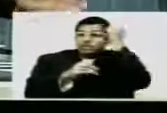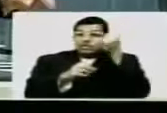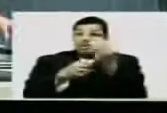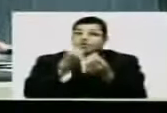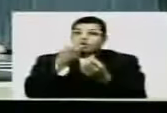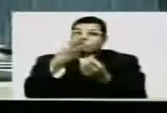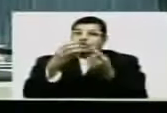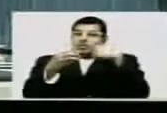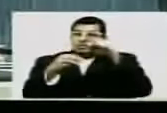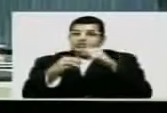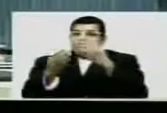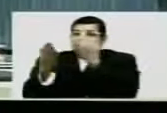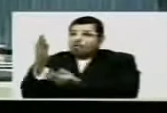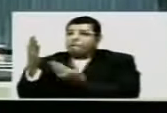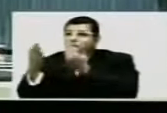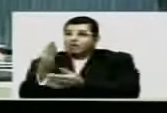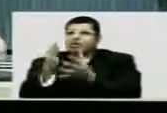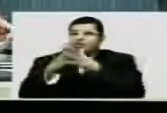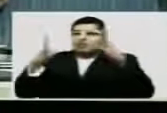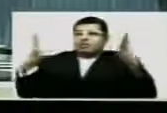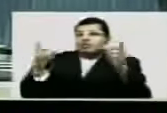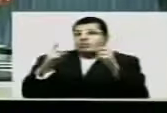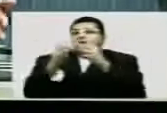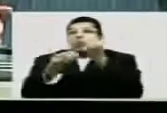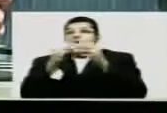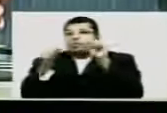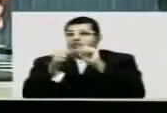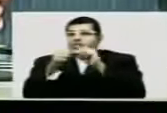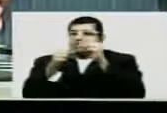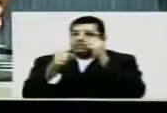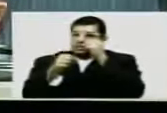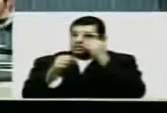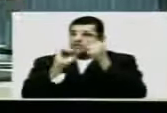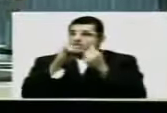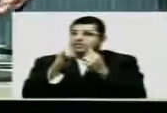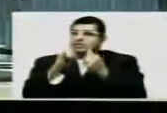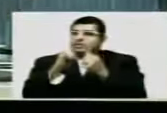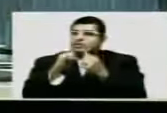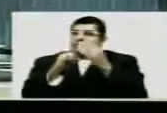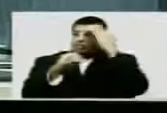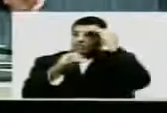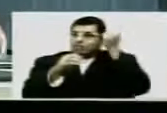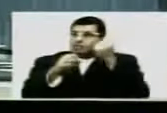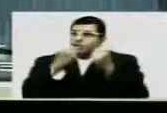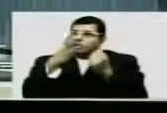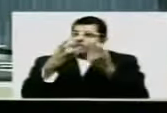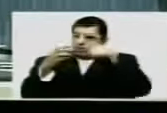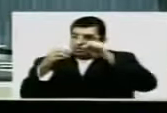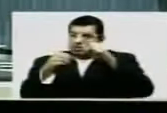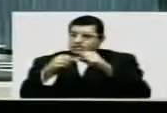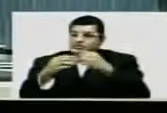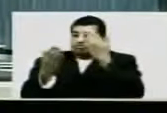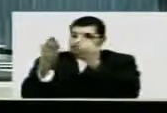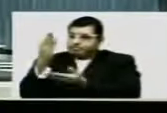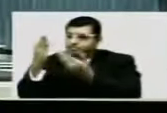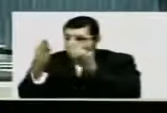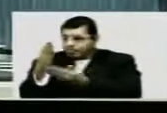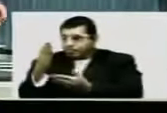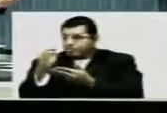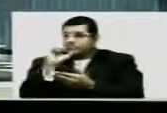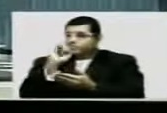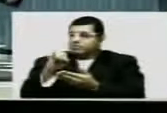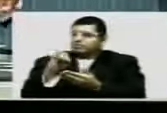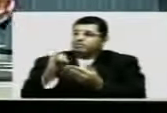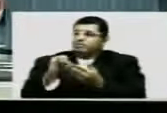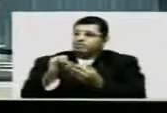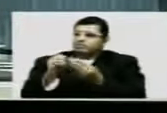nem quanto vai ser o prejuízo? Como fazer isso se ao saber quanto vai ser o prejuízo,